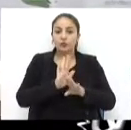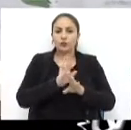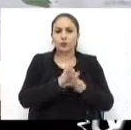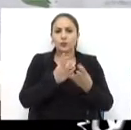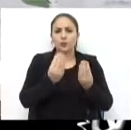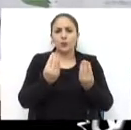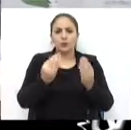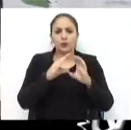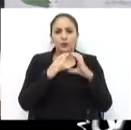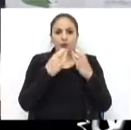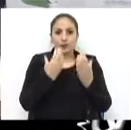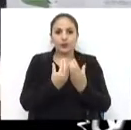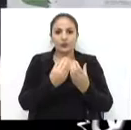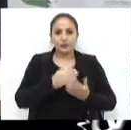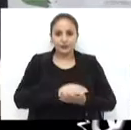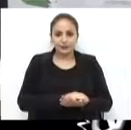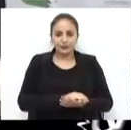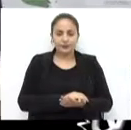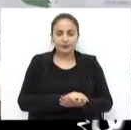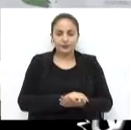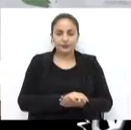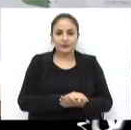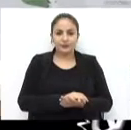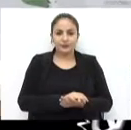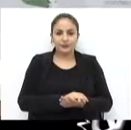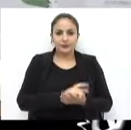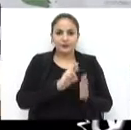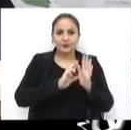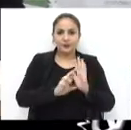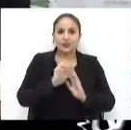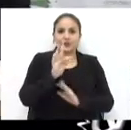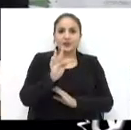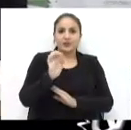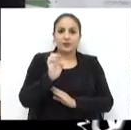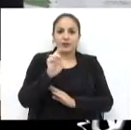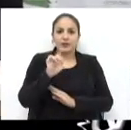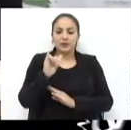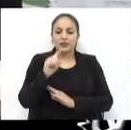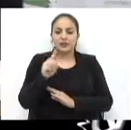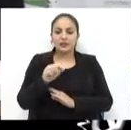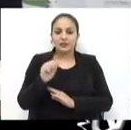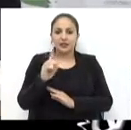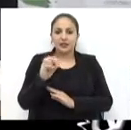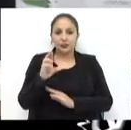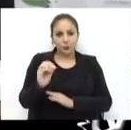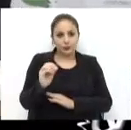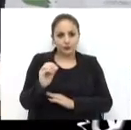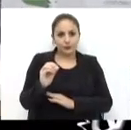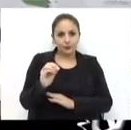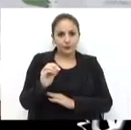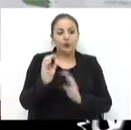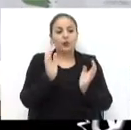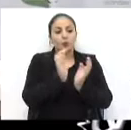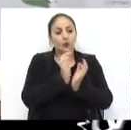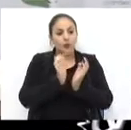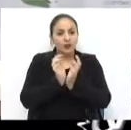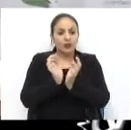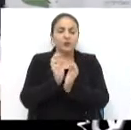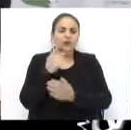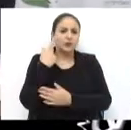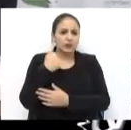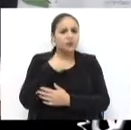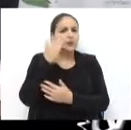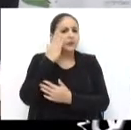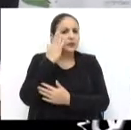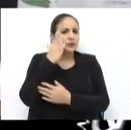tanto a nossa comunidade. Em nome, Elisardo, dos colegas vereadores, eu sei